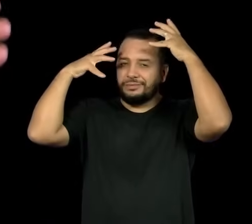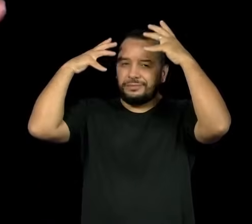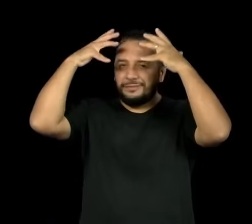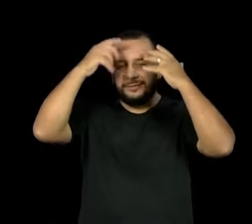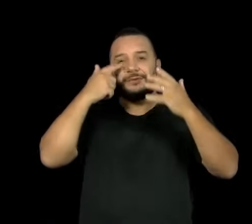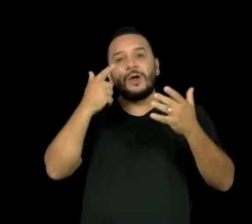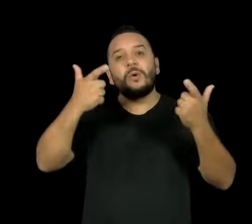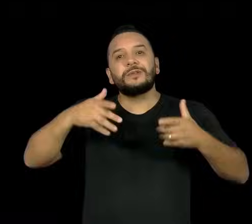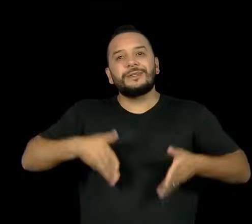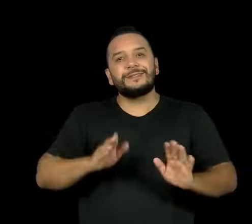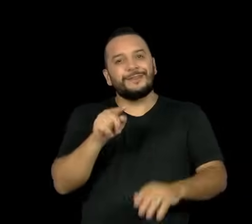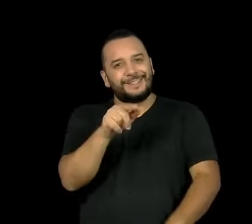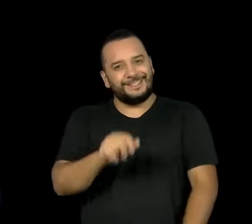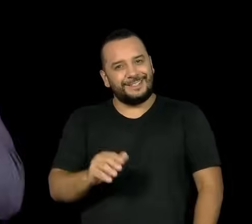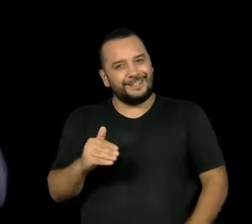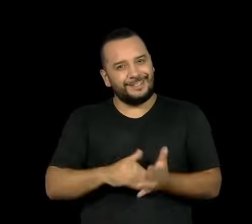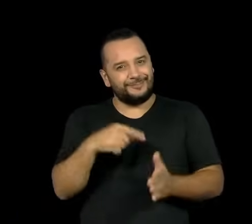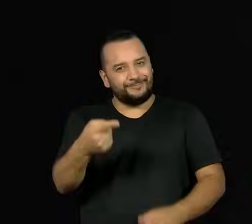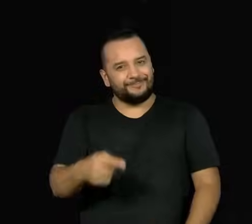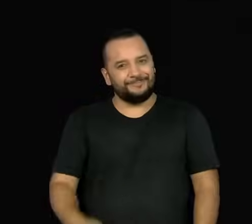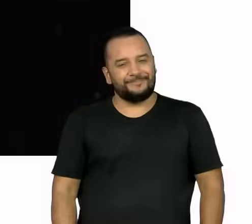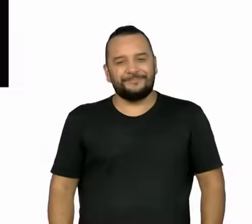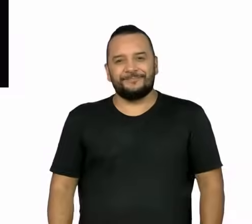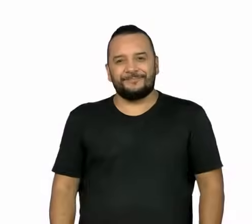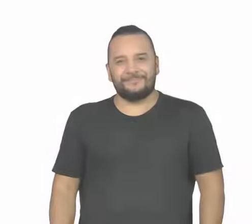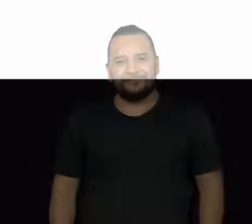esse rapaz. Até mais.